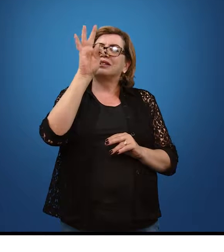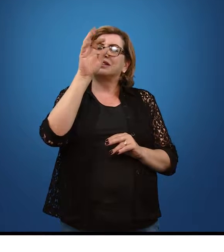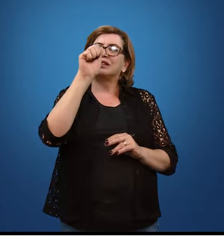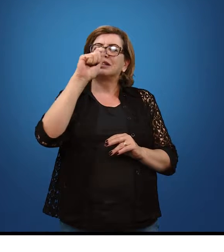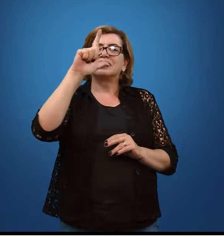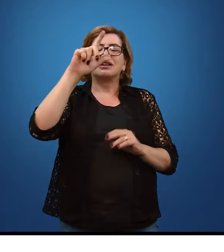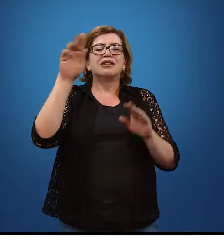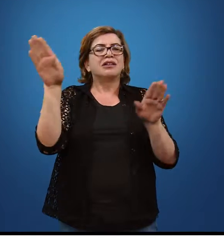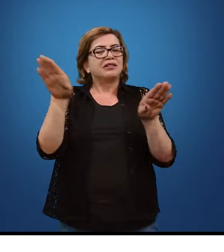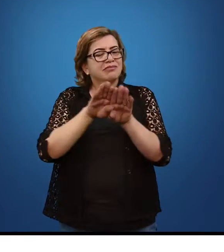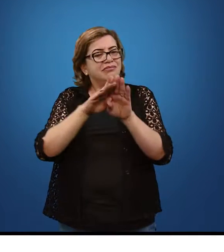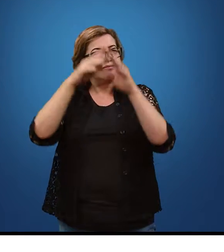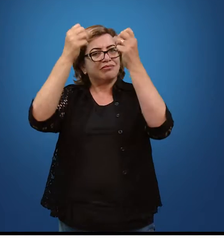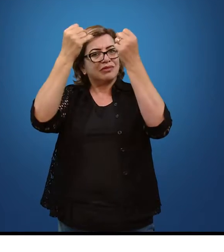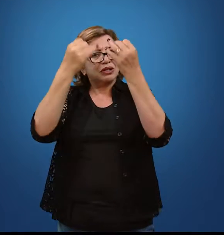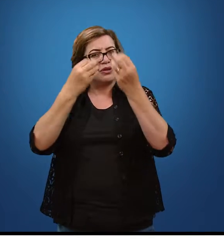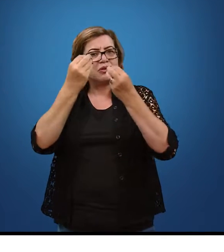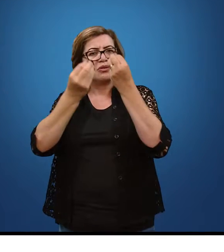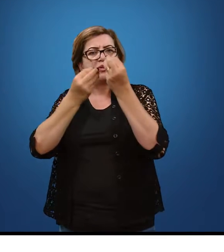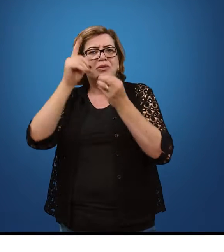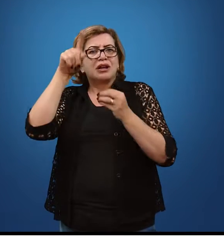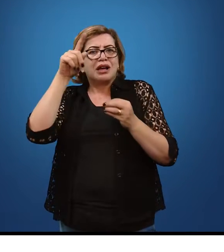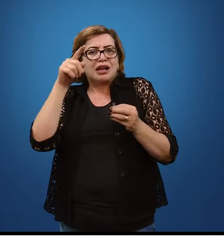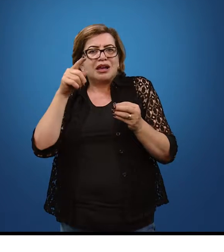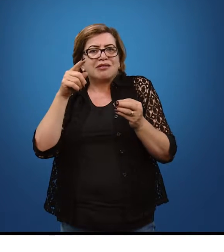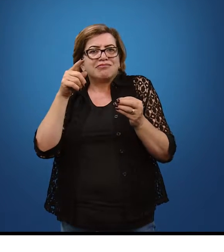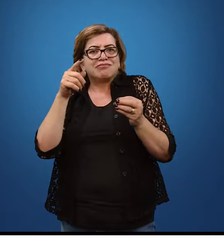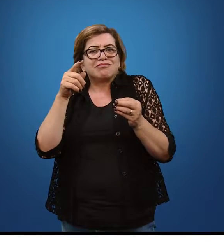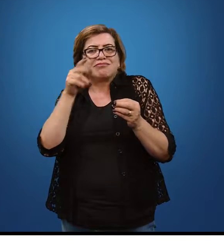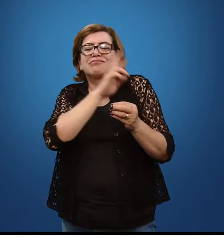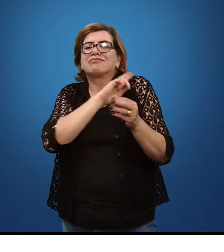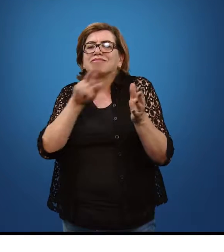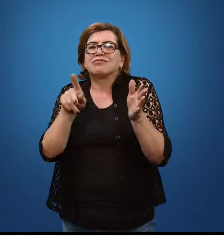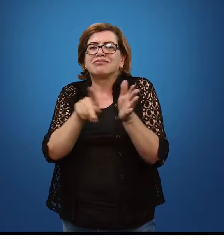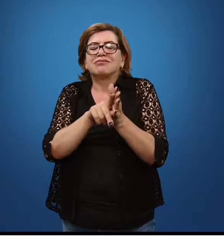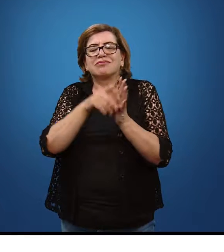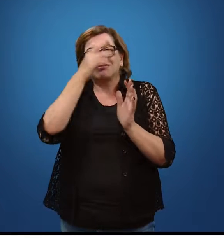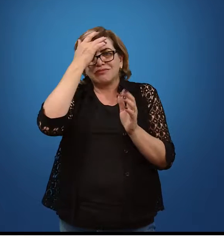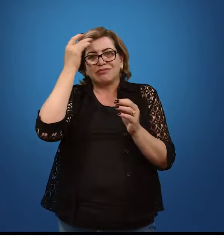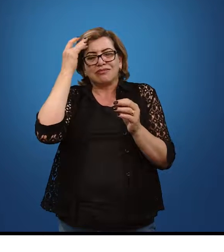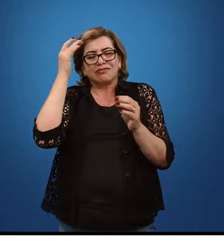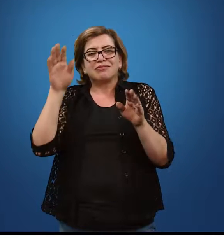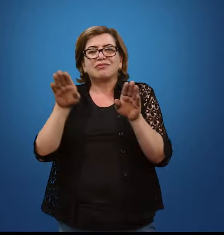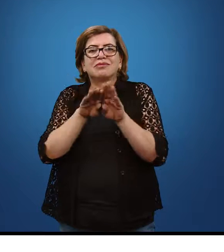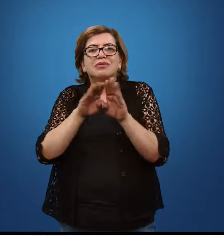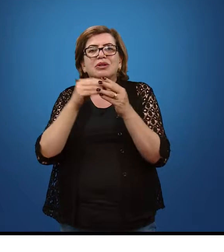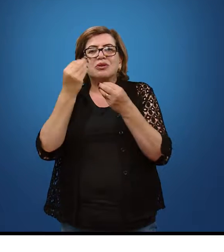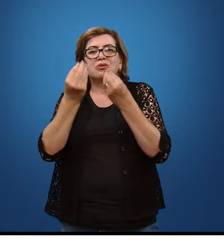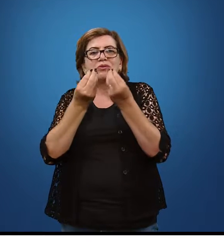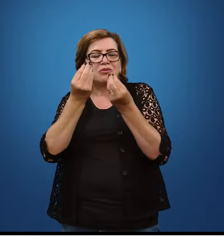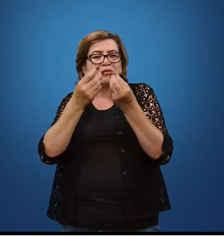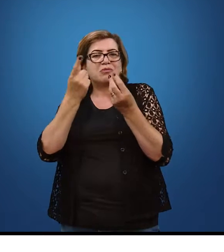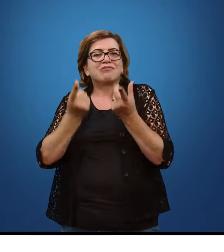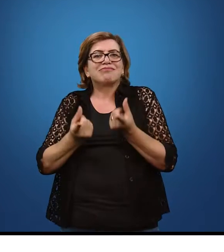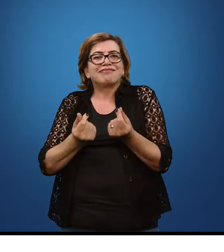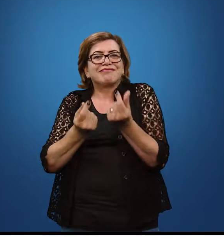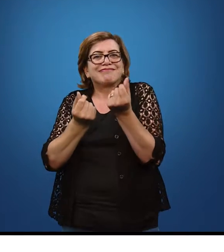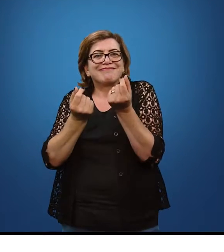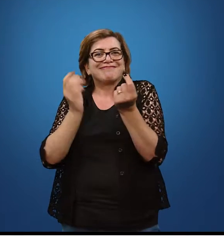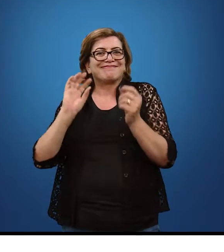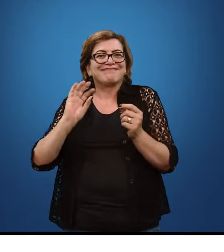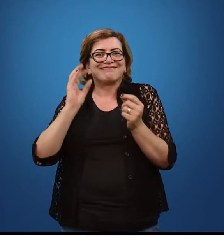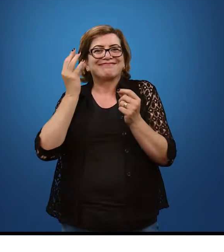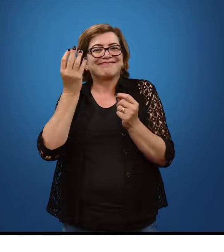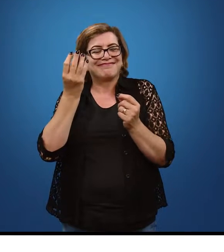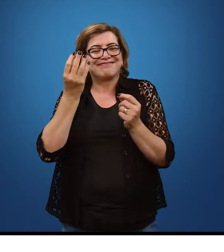como as pessoas são vistas dentro da organização e como a riqueza é gerada. É